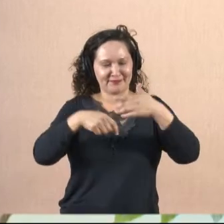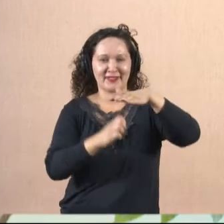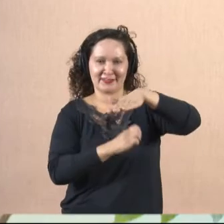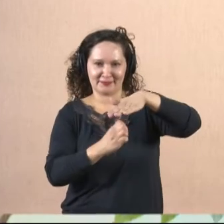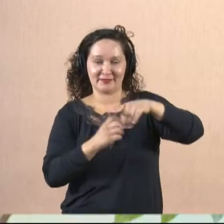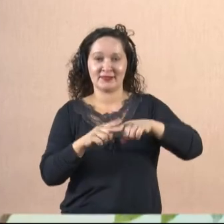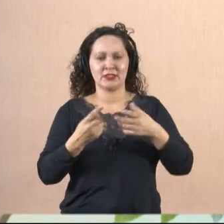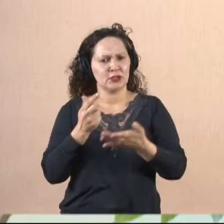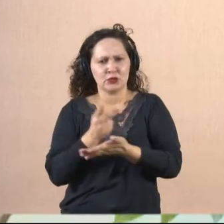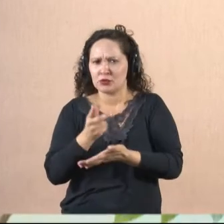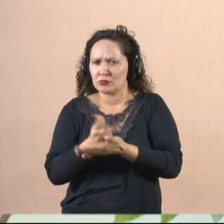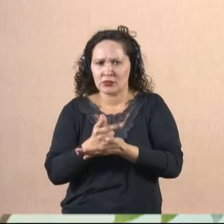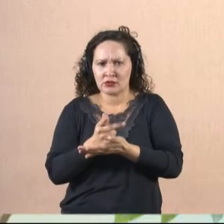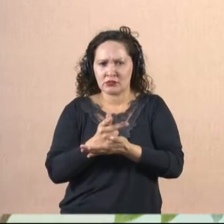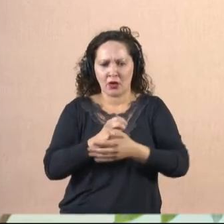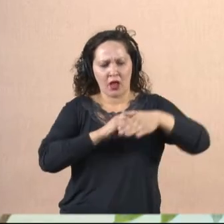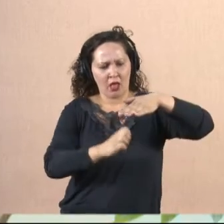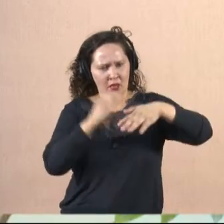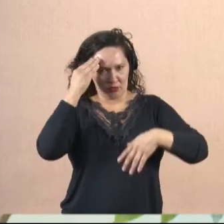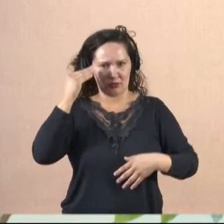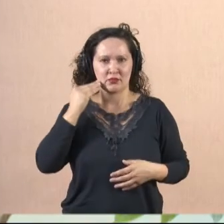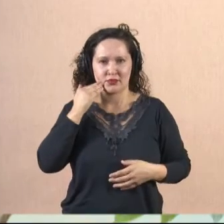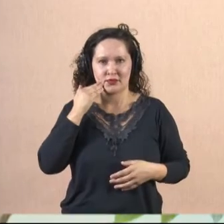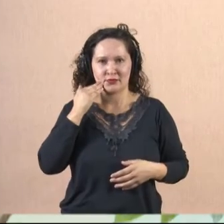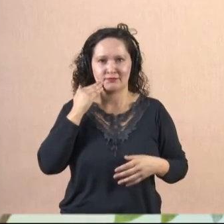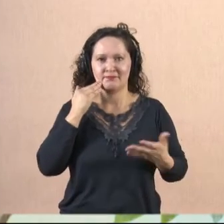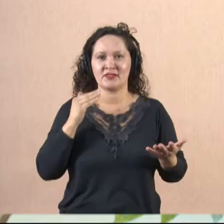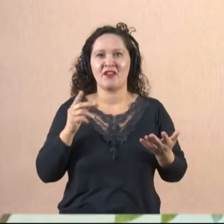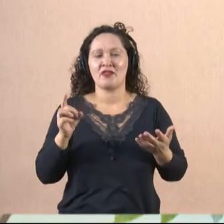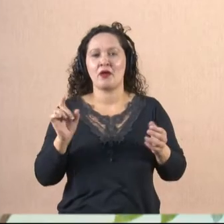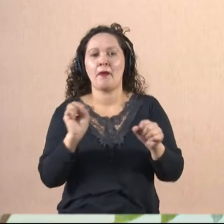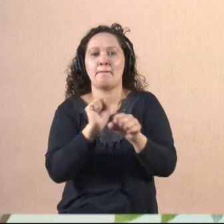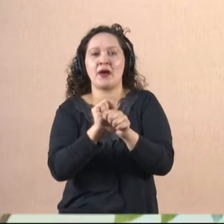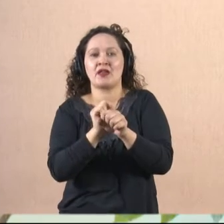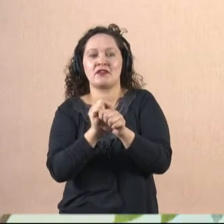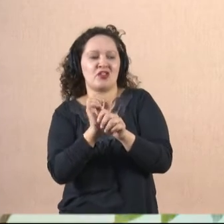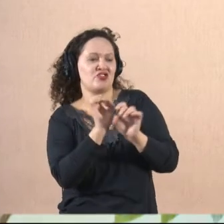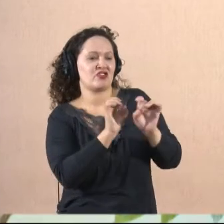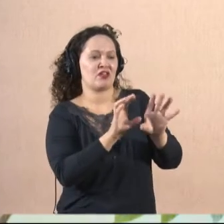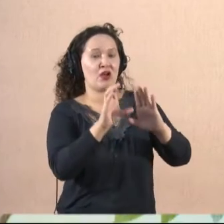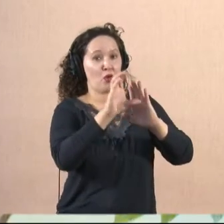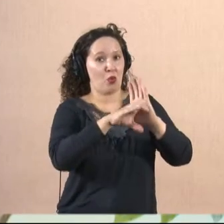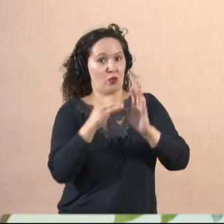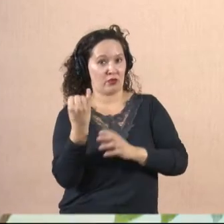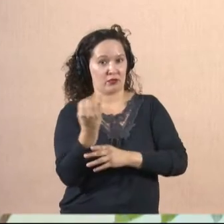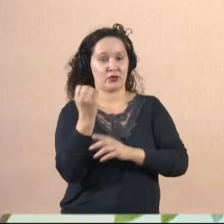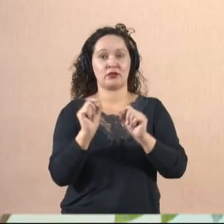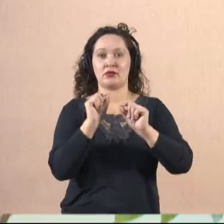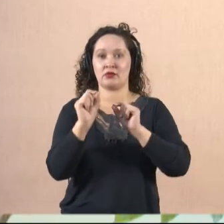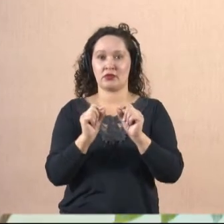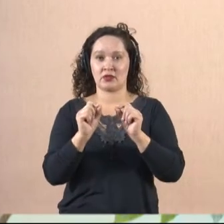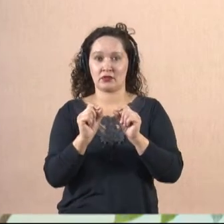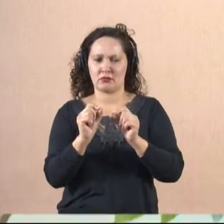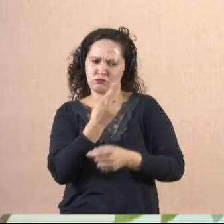mais mesmo assim as empresas coreanas não estão deixando de lado o conceito importante que